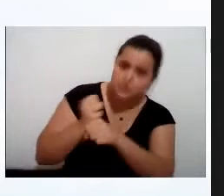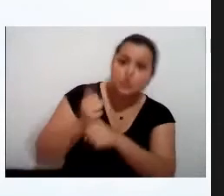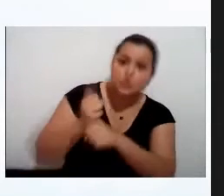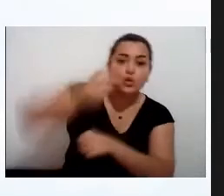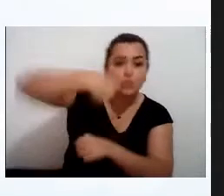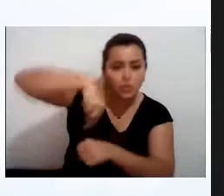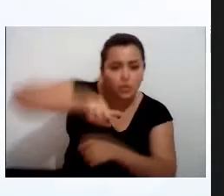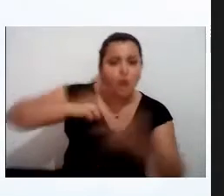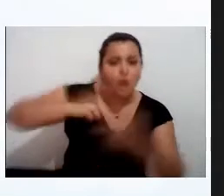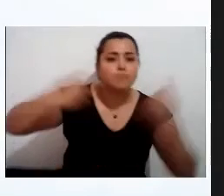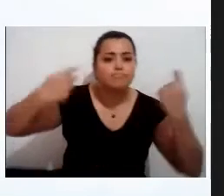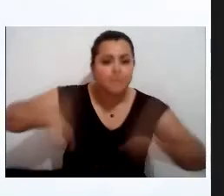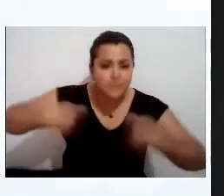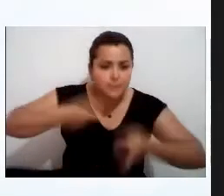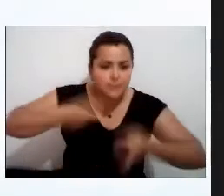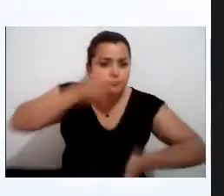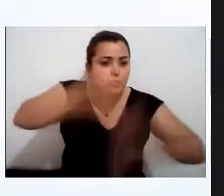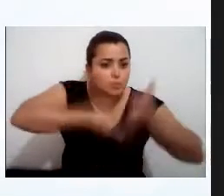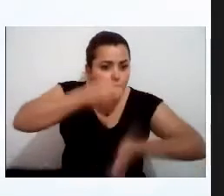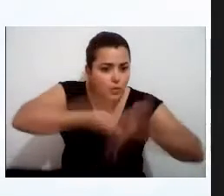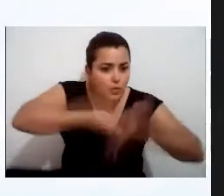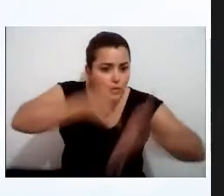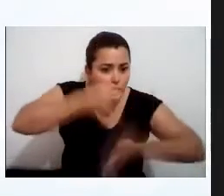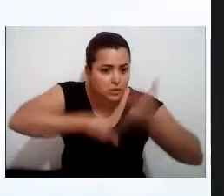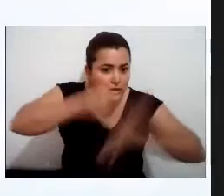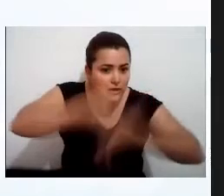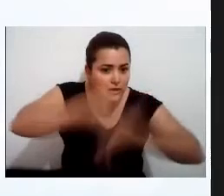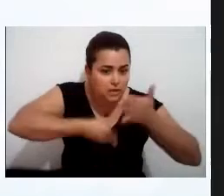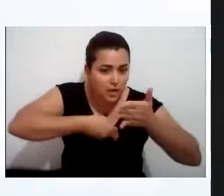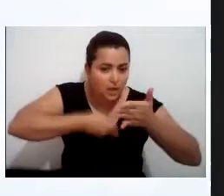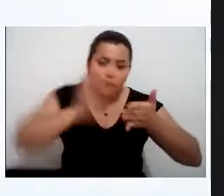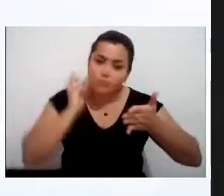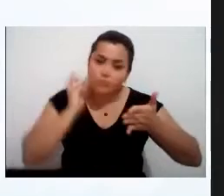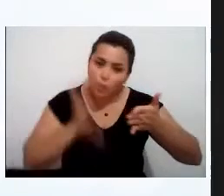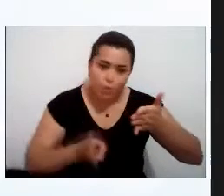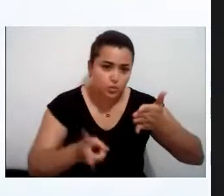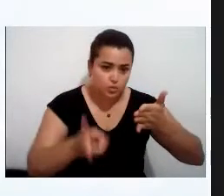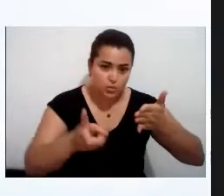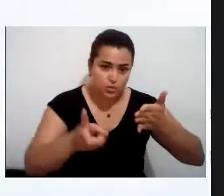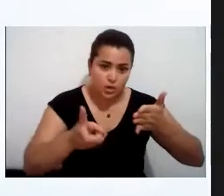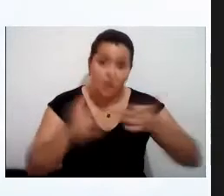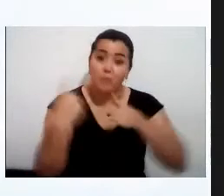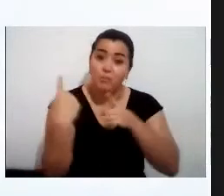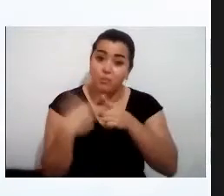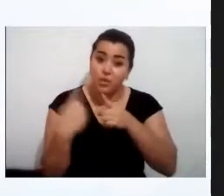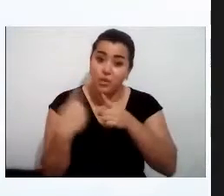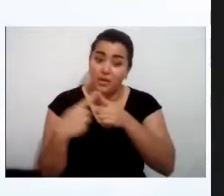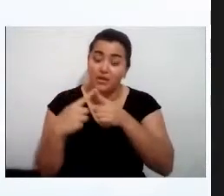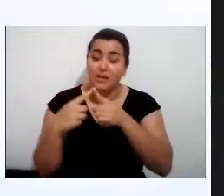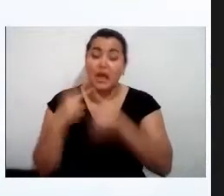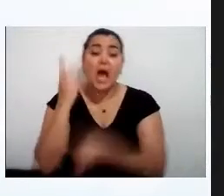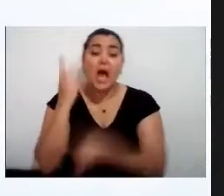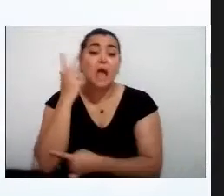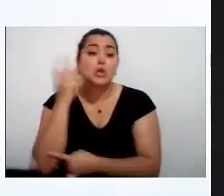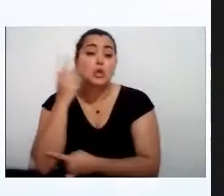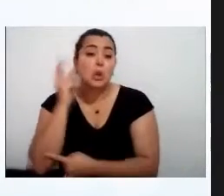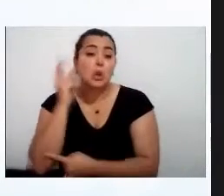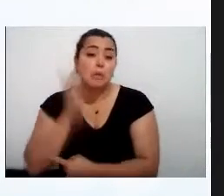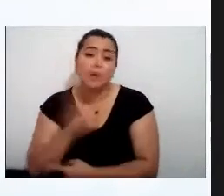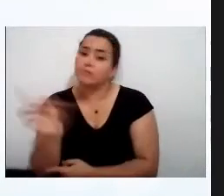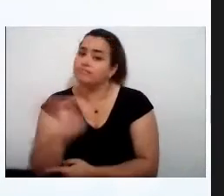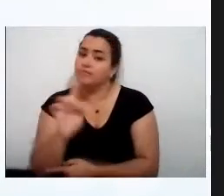luta permanente contra a reforma trabalhista, não deve naturalizar essa profunda alteração, inclusive porque foi produto de